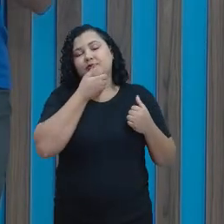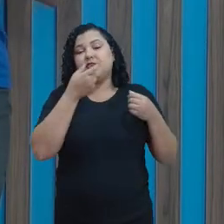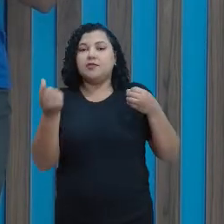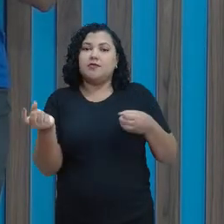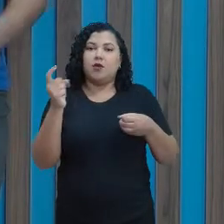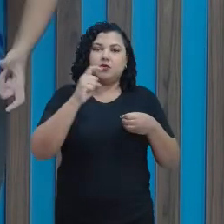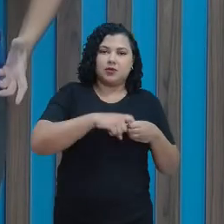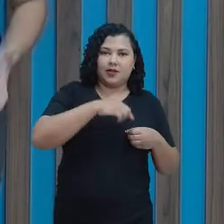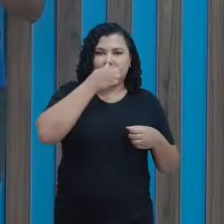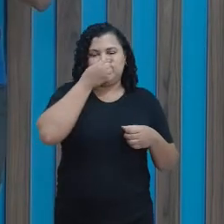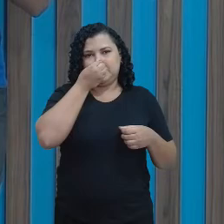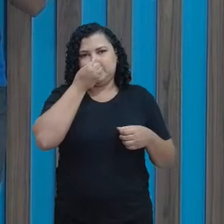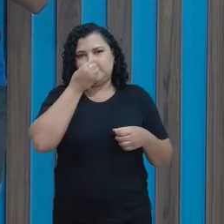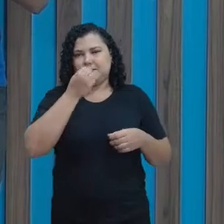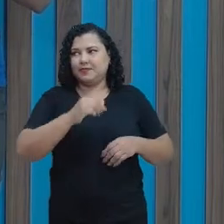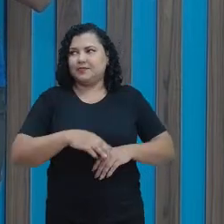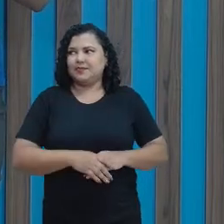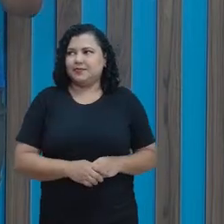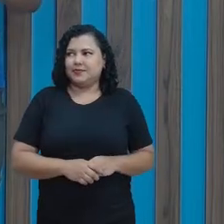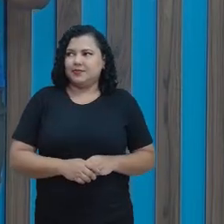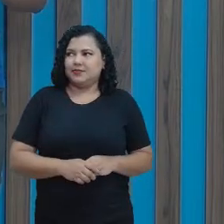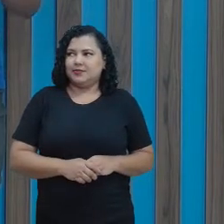retomar. Então, essa é a retomada.